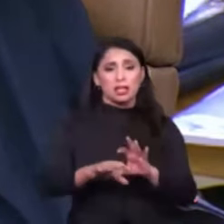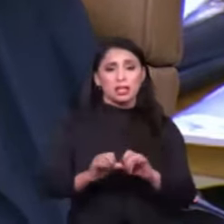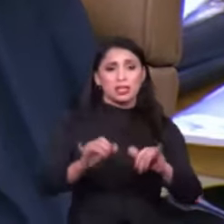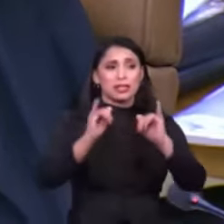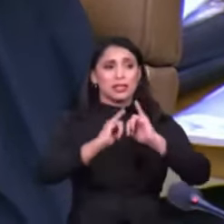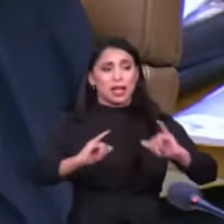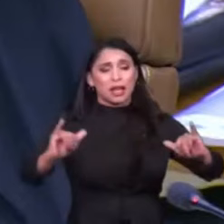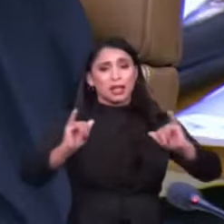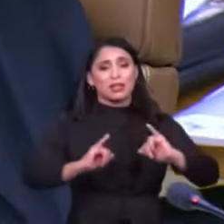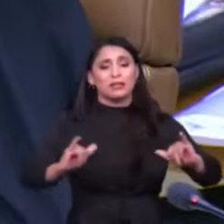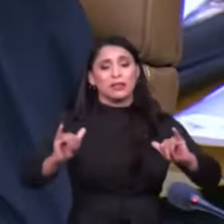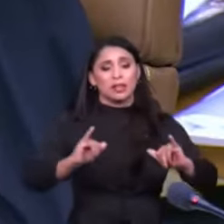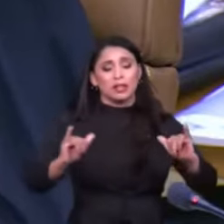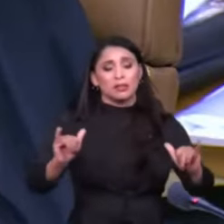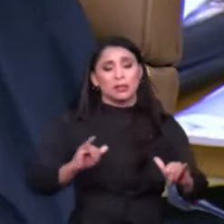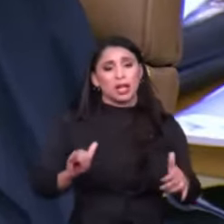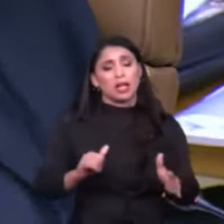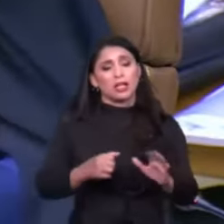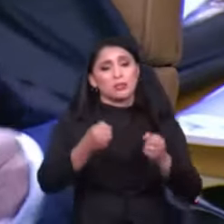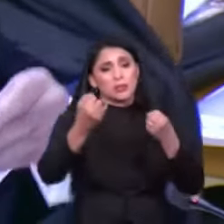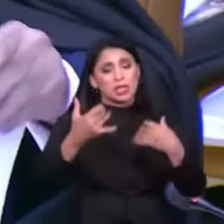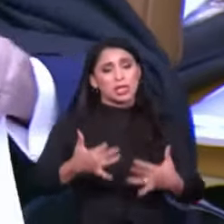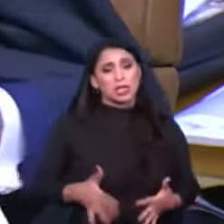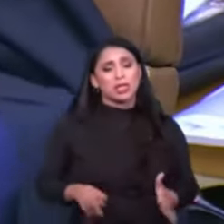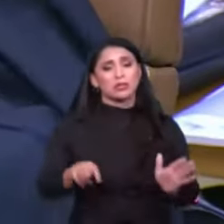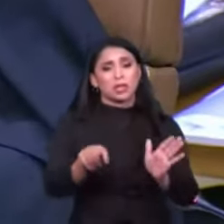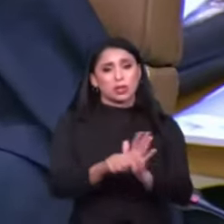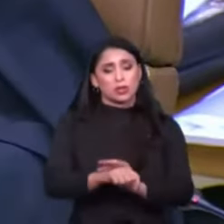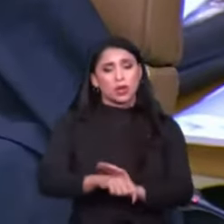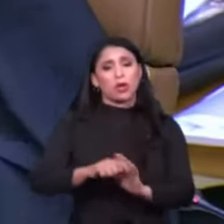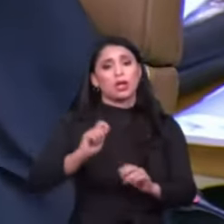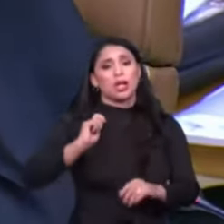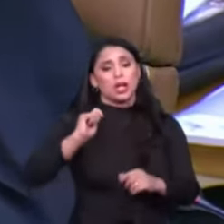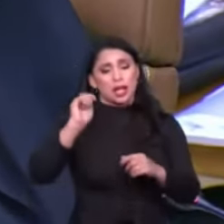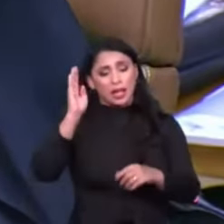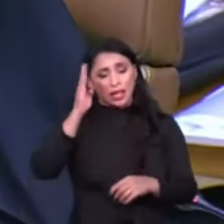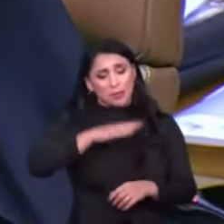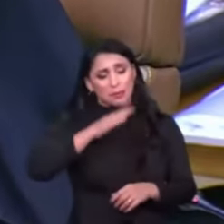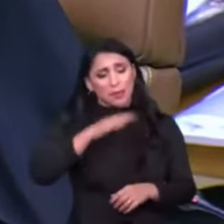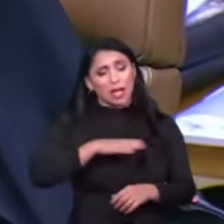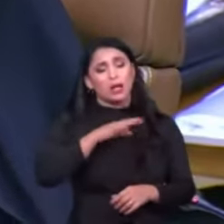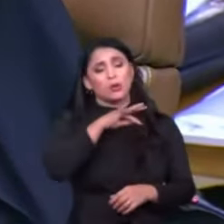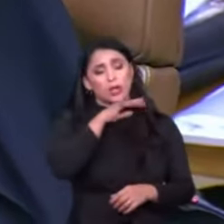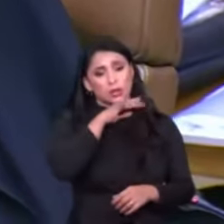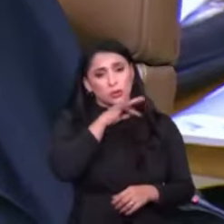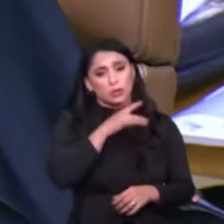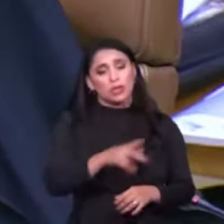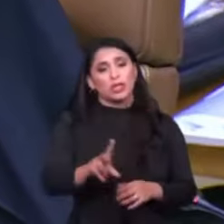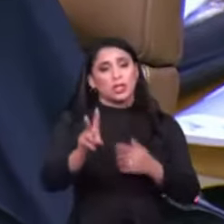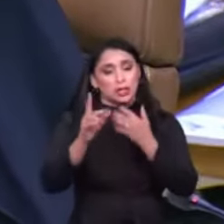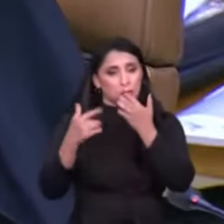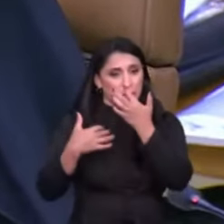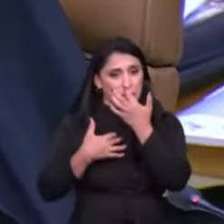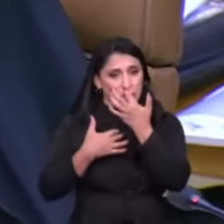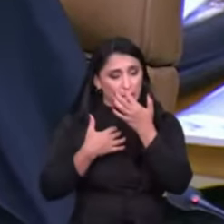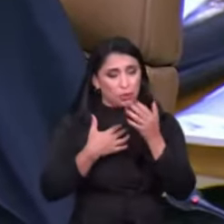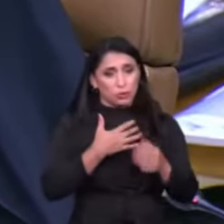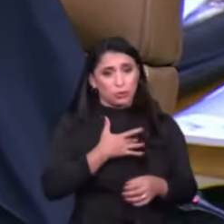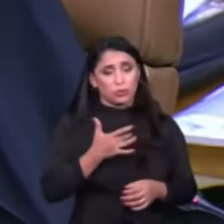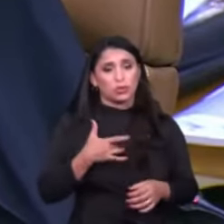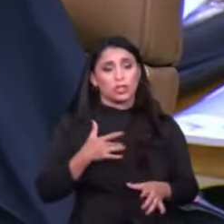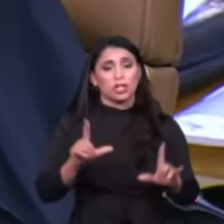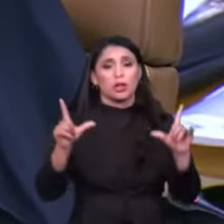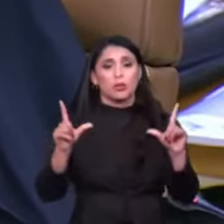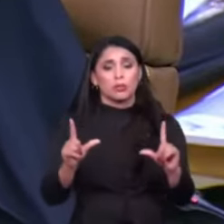informativos em torno dos malefícios das drogas para a saúde dos dependentes químicos, de modo a afastar ou